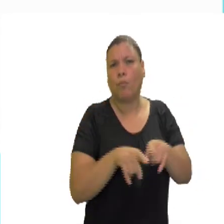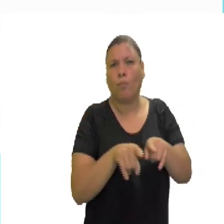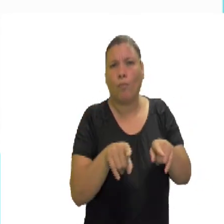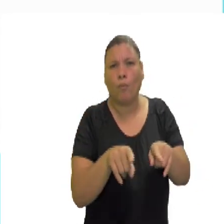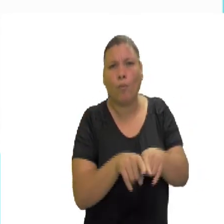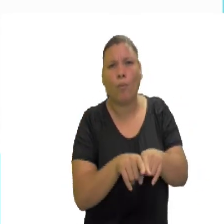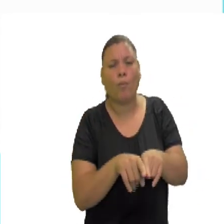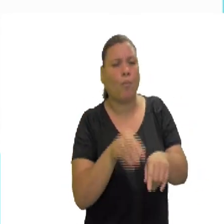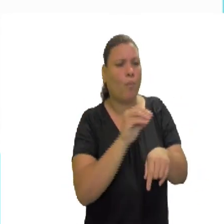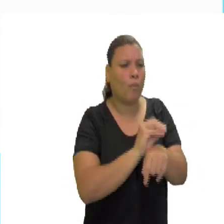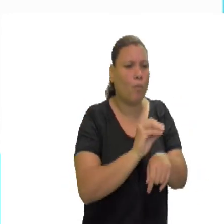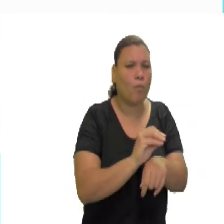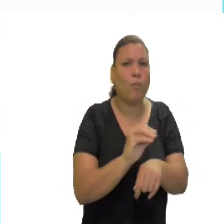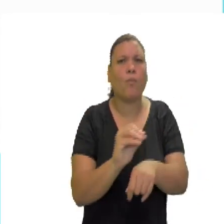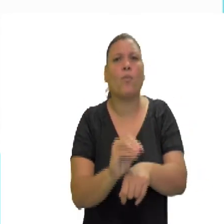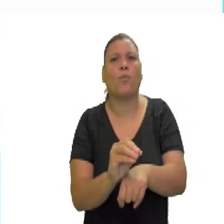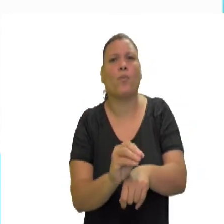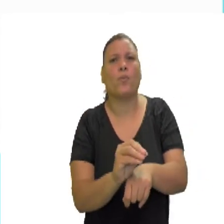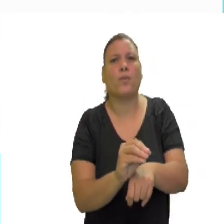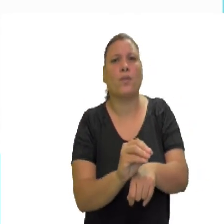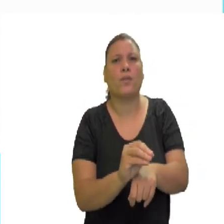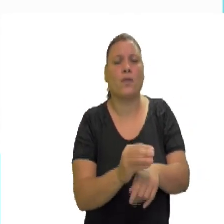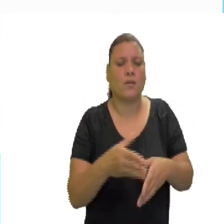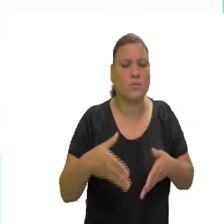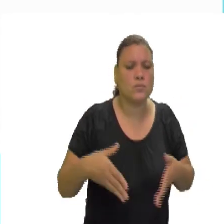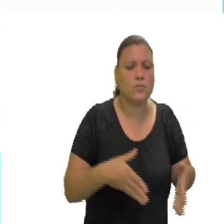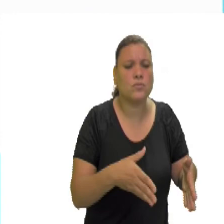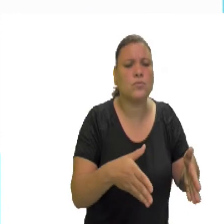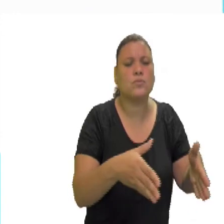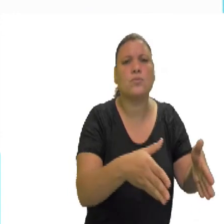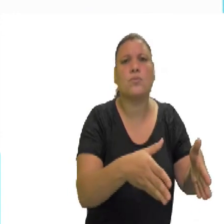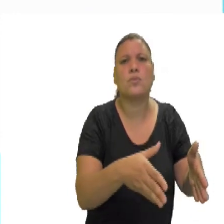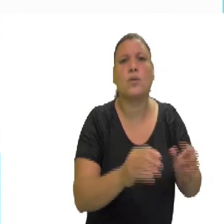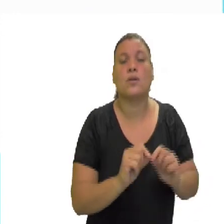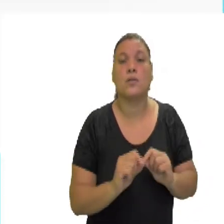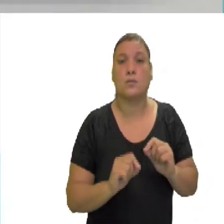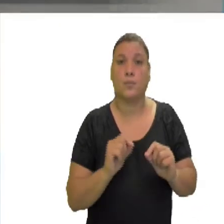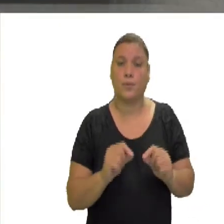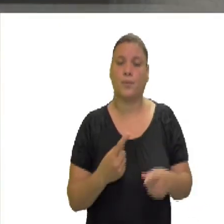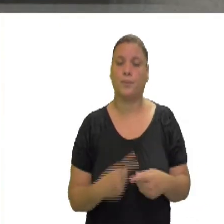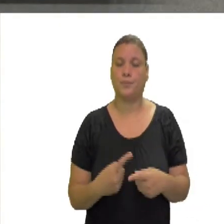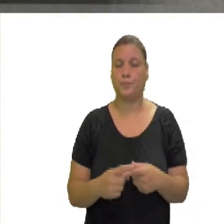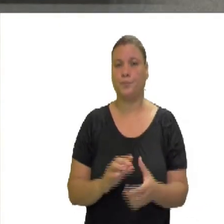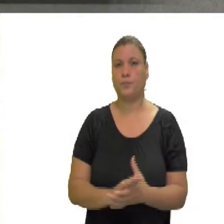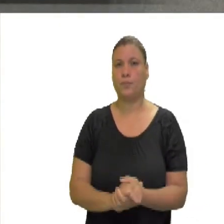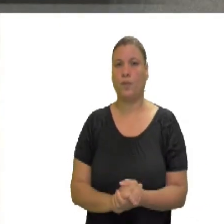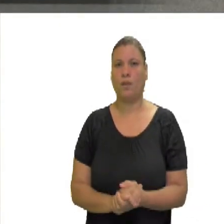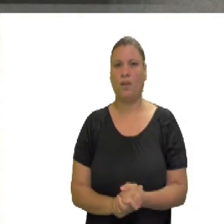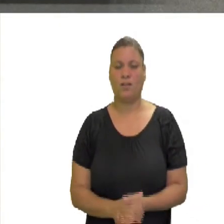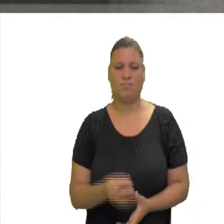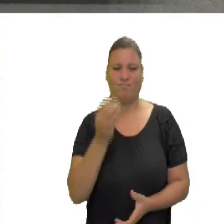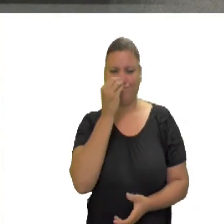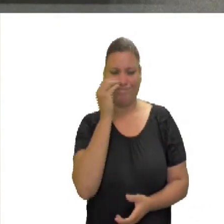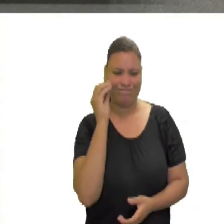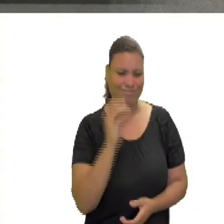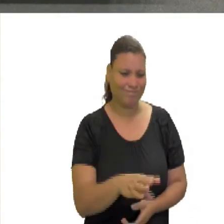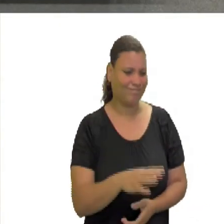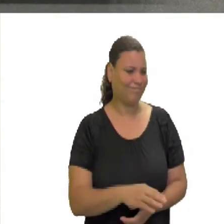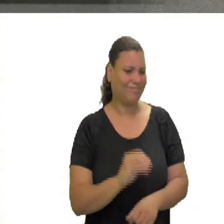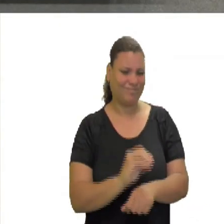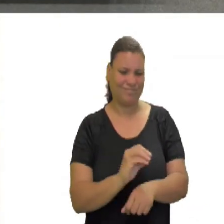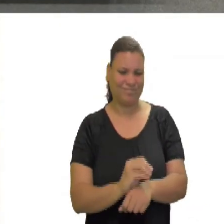a valorização do patrimônio. É claro que se a gente tivesse deixado sem cuidado, se a gente não tivesse preservado, não